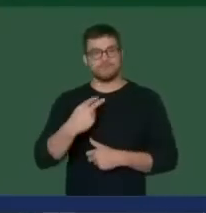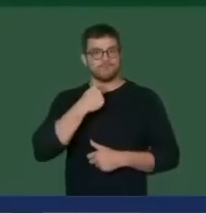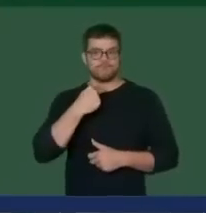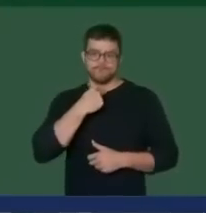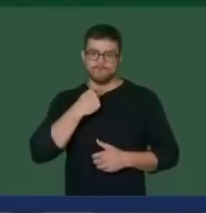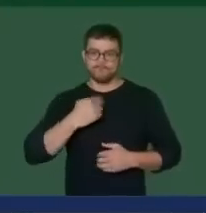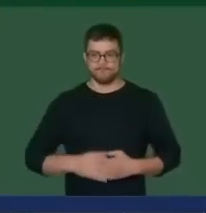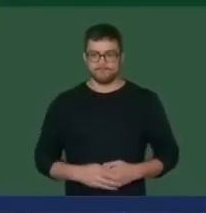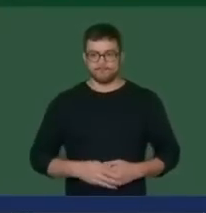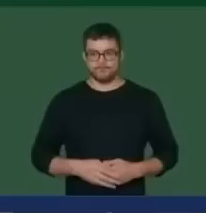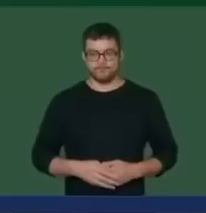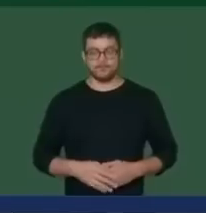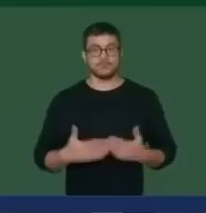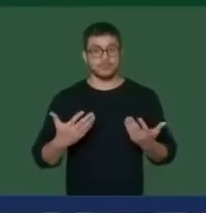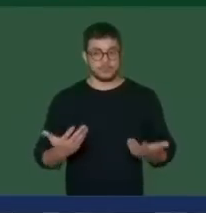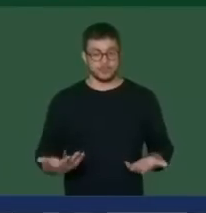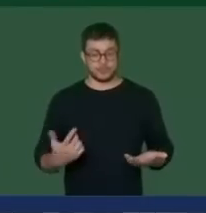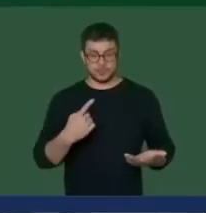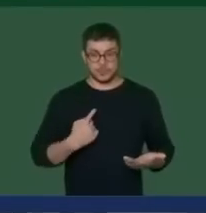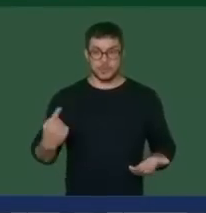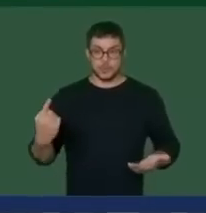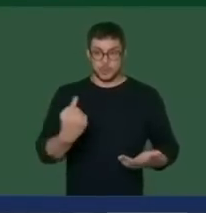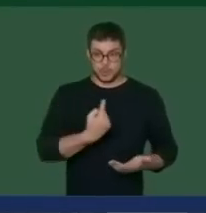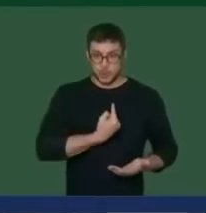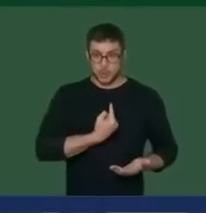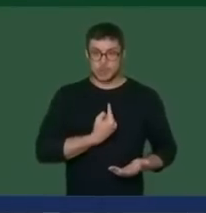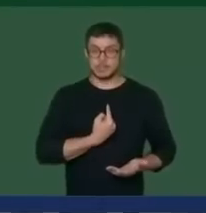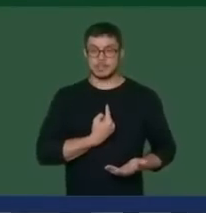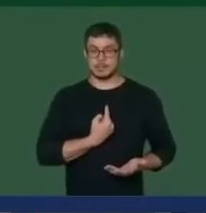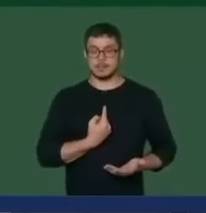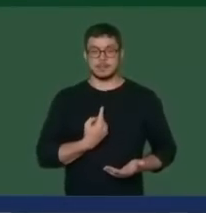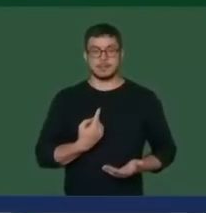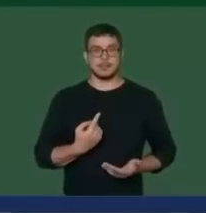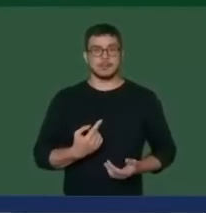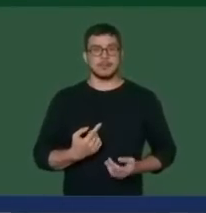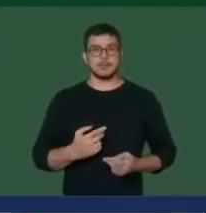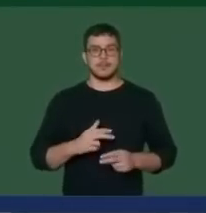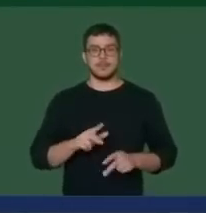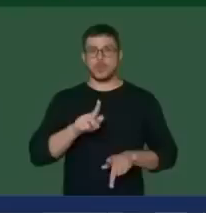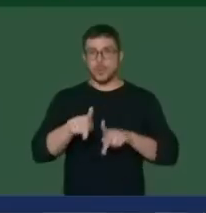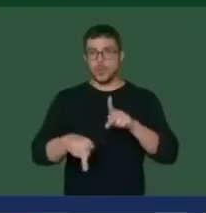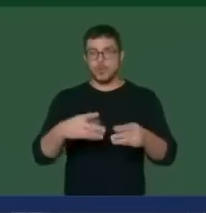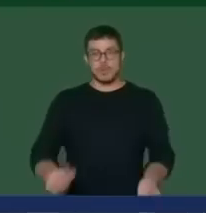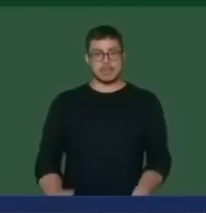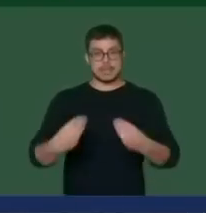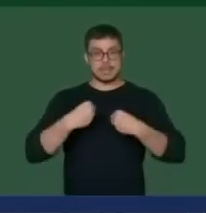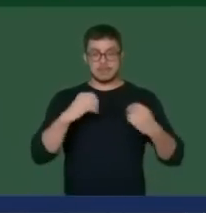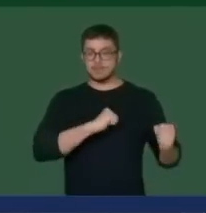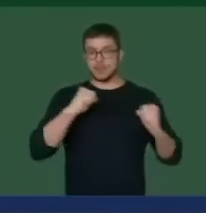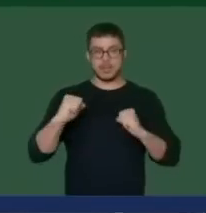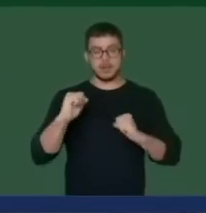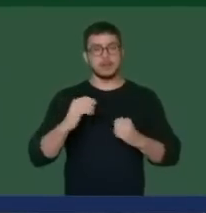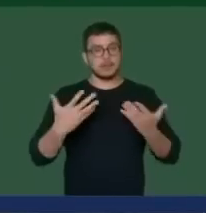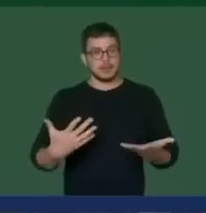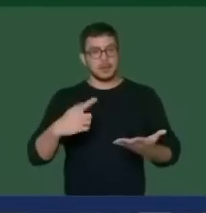sustentação legal. Resta a nós, investidos pelo poder popular, exercer a cada dia a